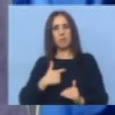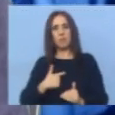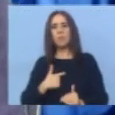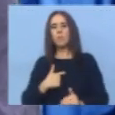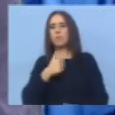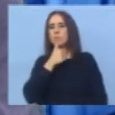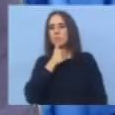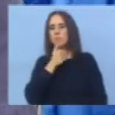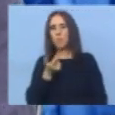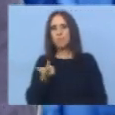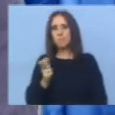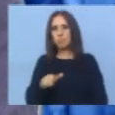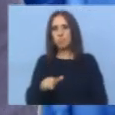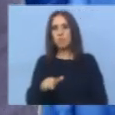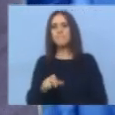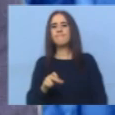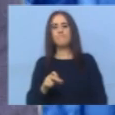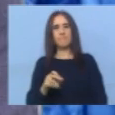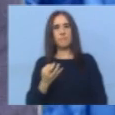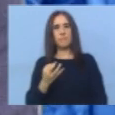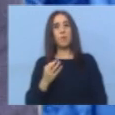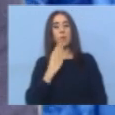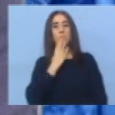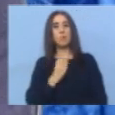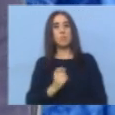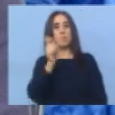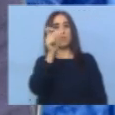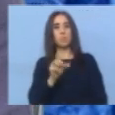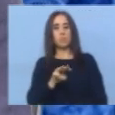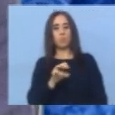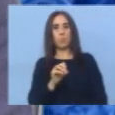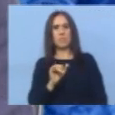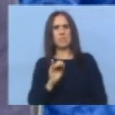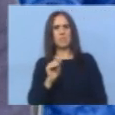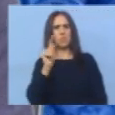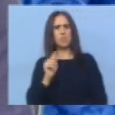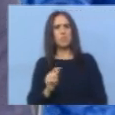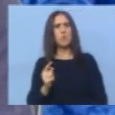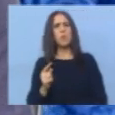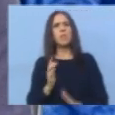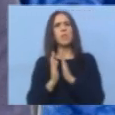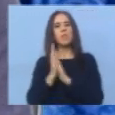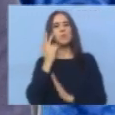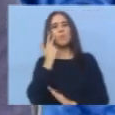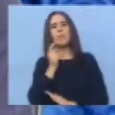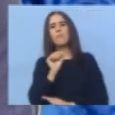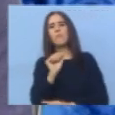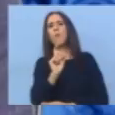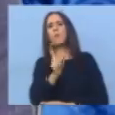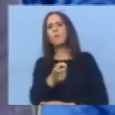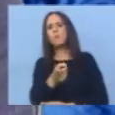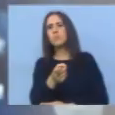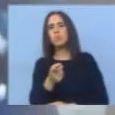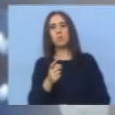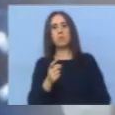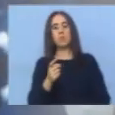colocadas decisões, e aqui revela-se ao próprio Moisés qual era o lugar que Deus ocupava na sua vida. E o